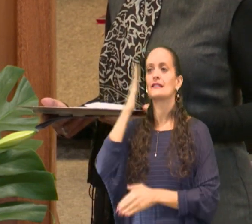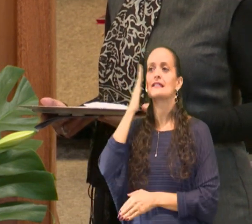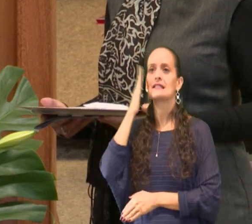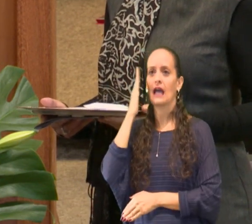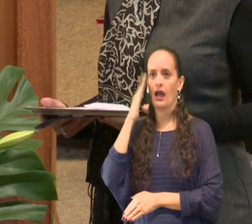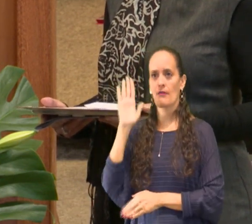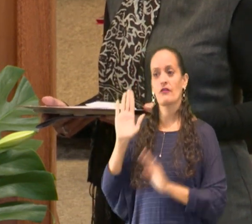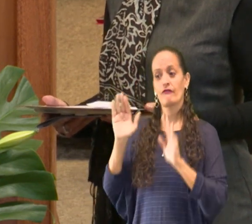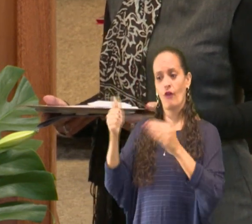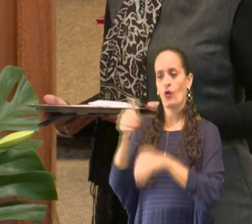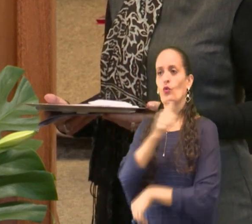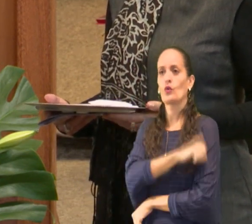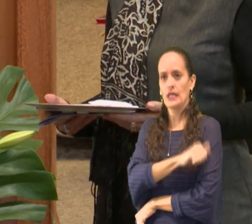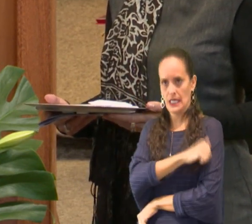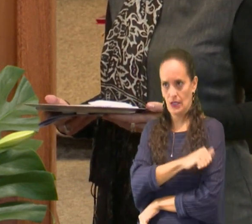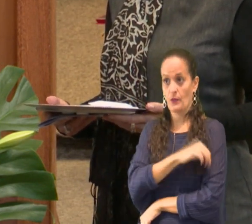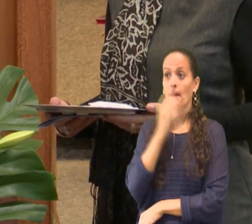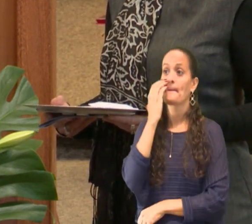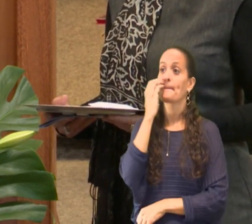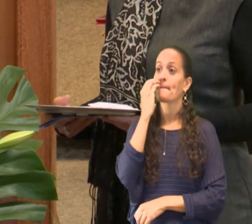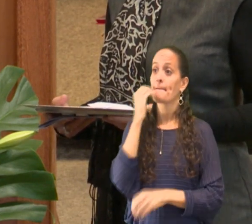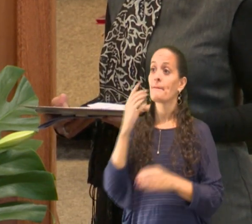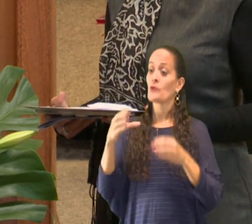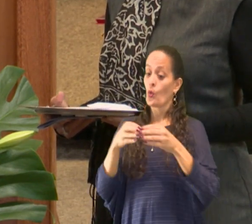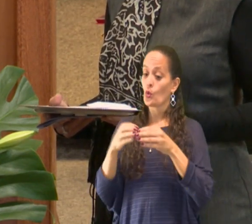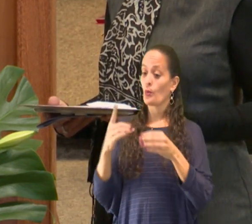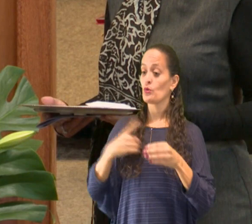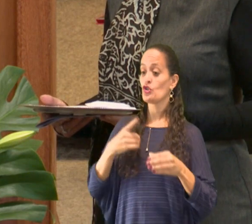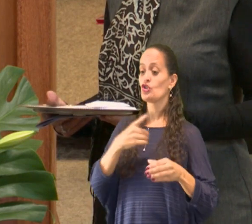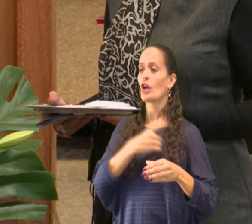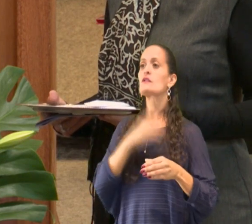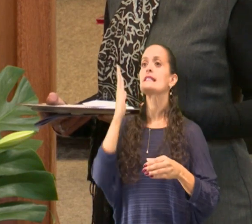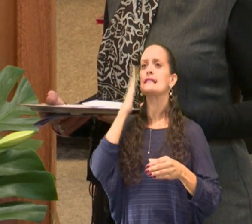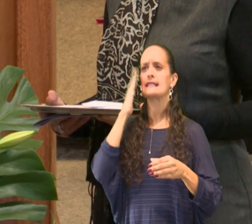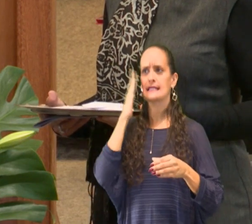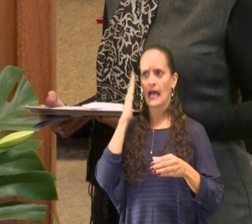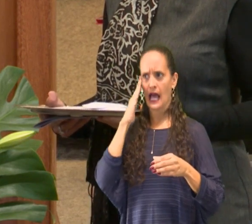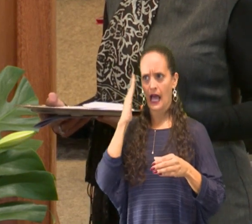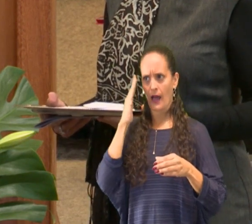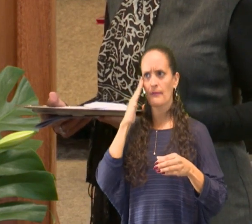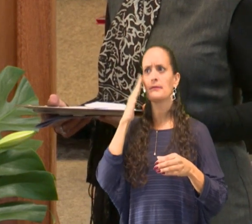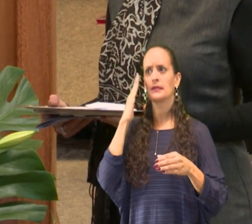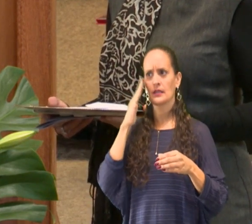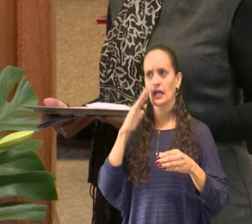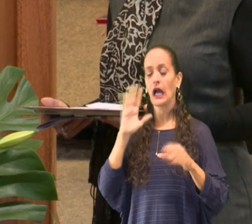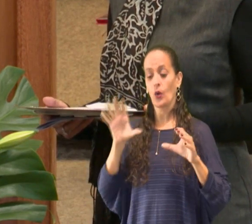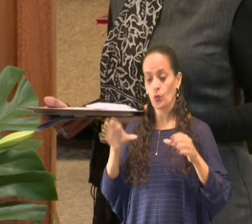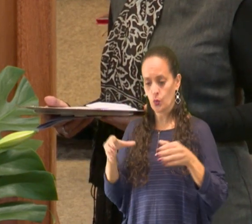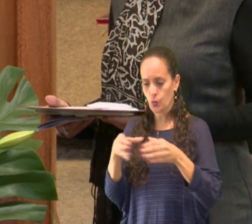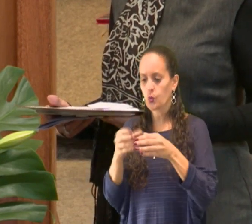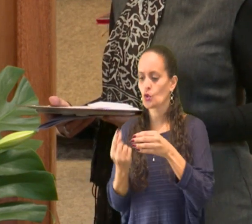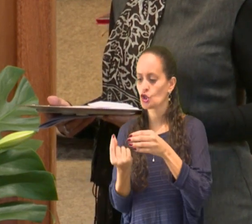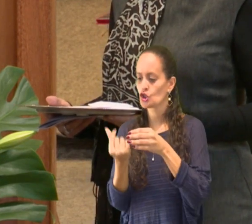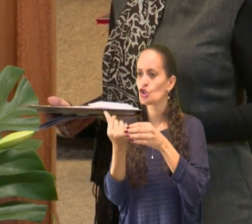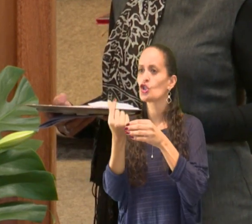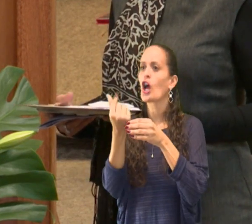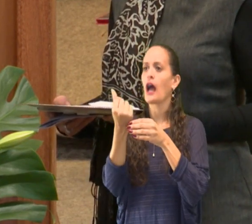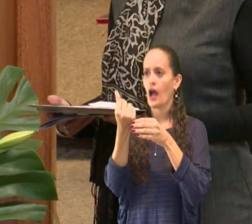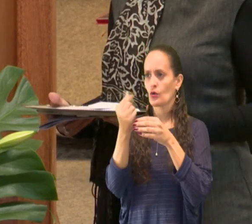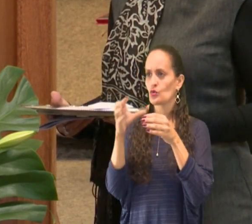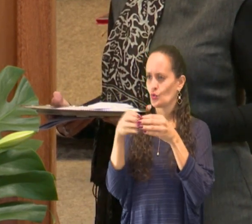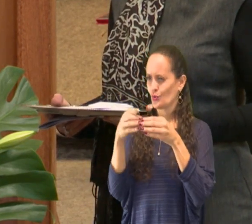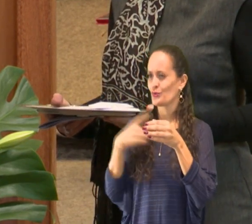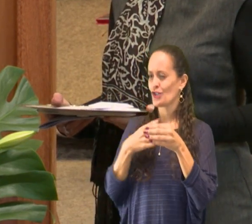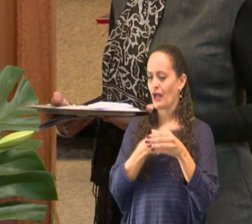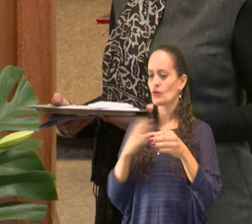remessa levantada pelo Conselho Diaconal, que já se mobilizou esta semana, e nós agradecemos a Deus pelo Conselho Diaconal de